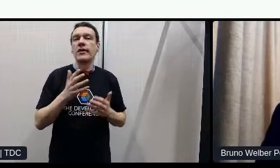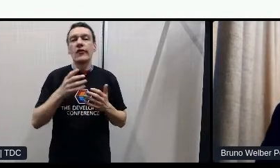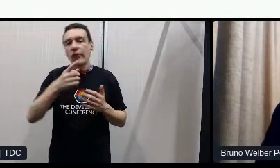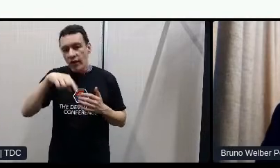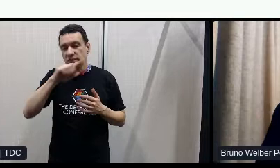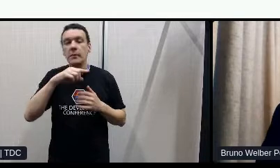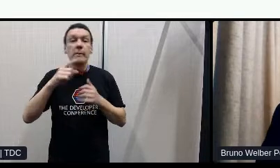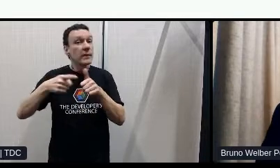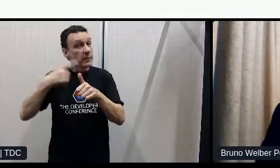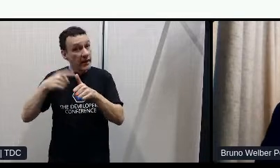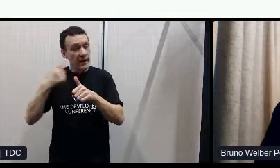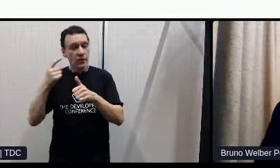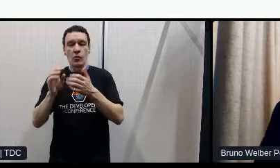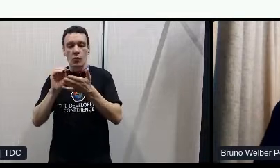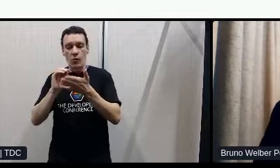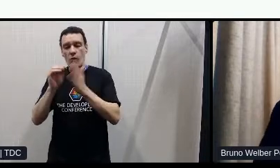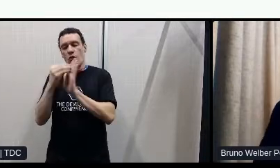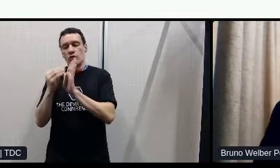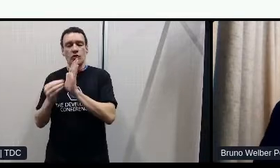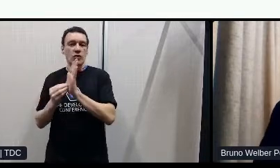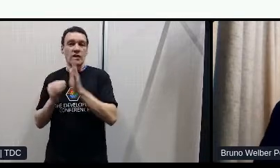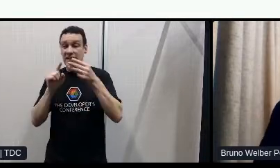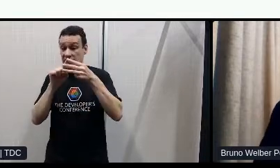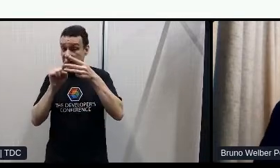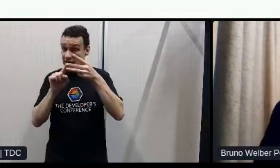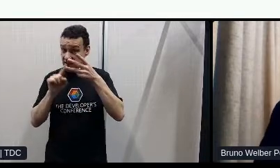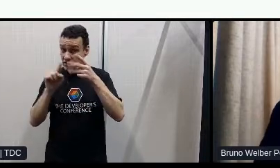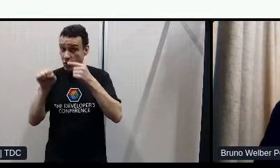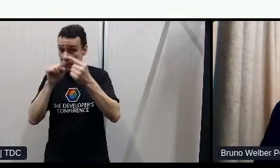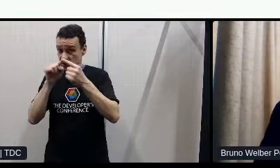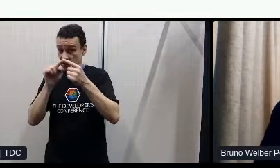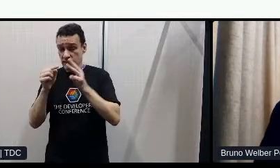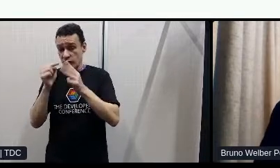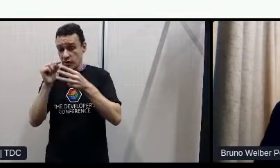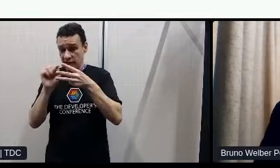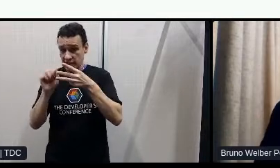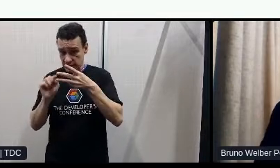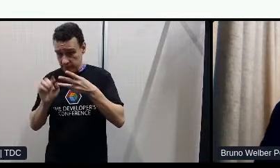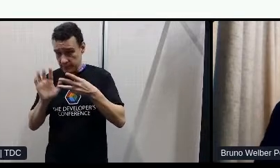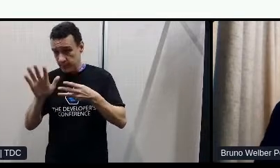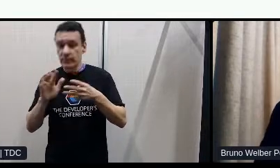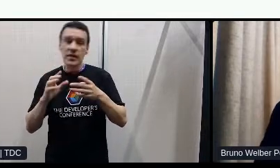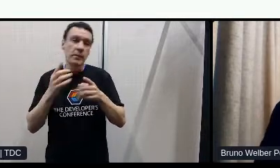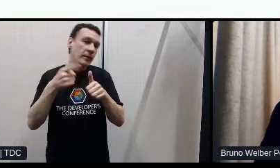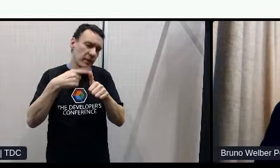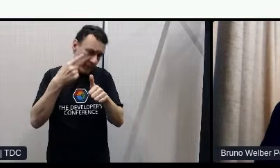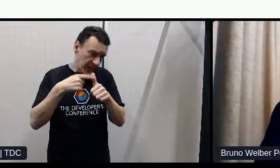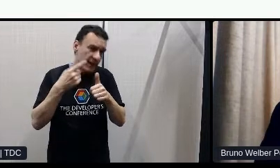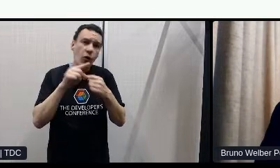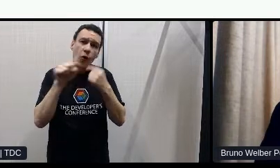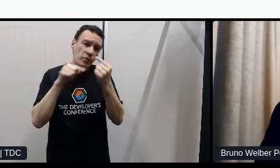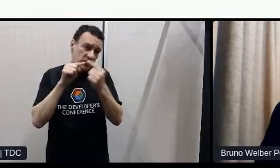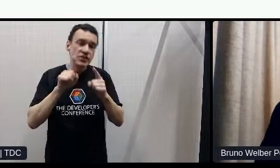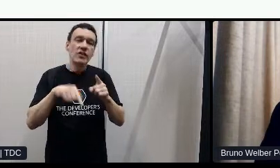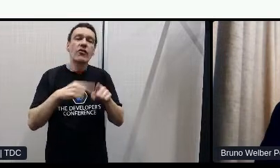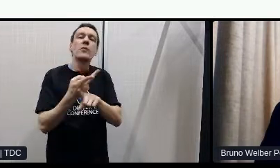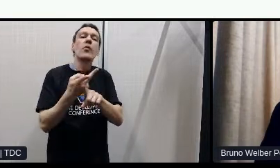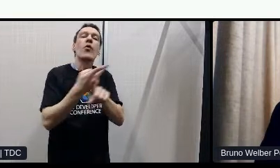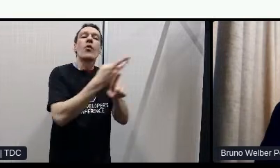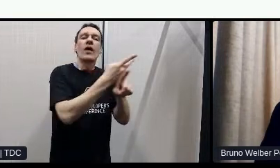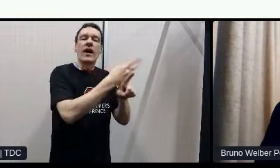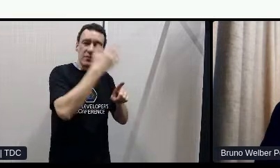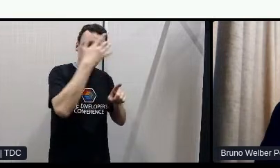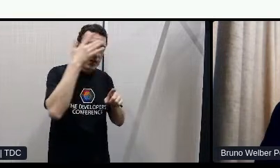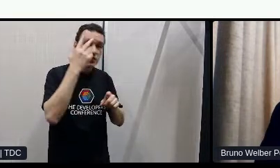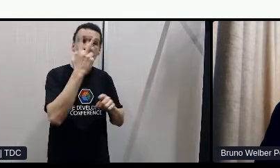para a gente. O primeiro era encontrar essas pessoas, obviamente, porque a gente aqui em São Paulo, a gente